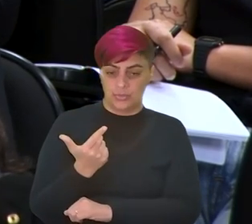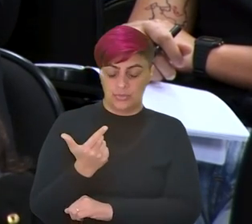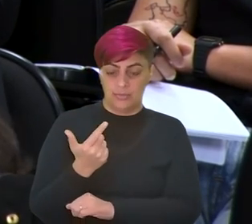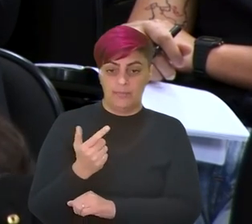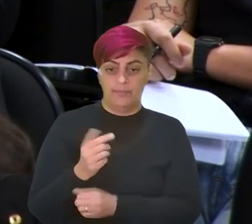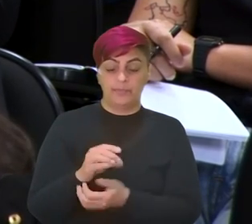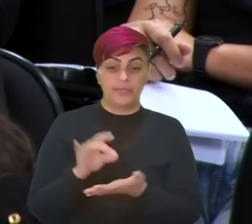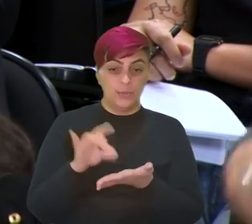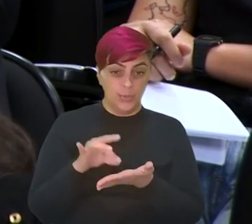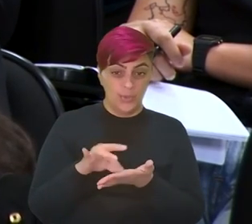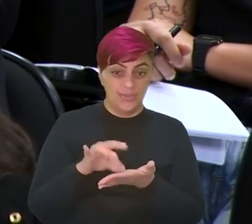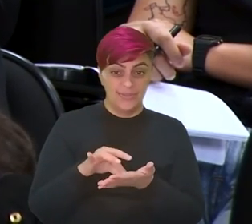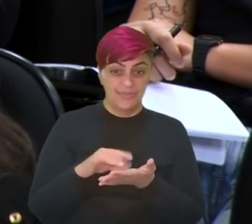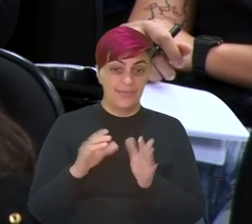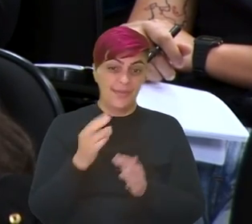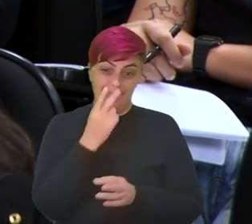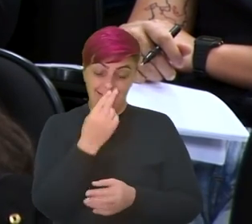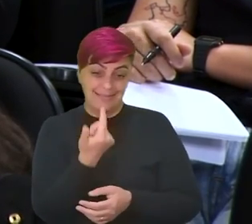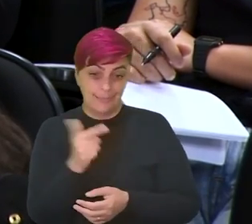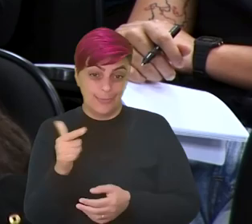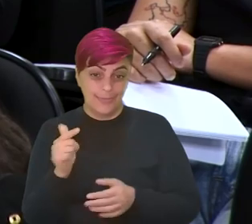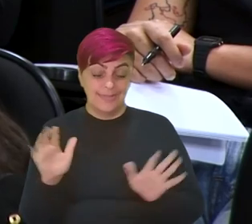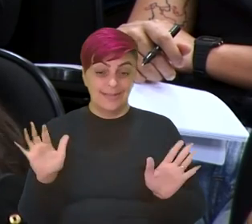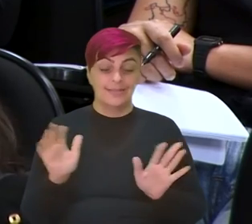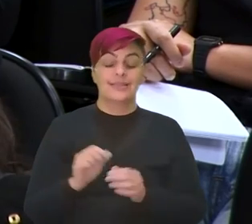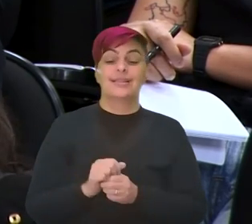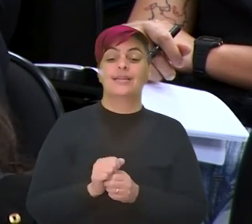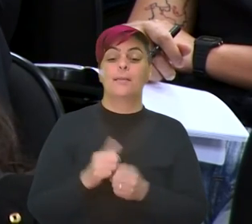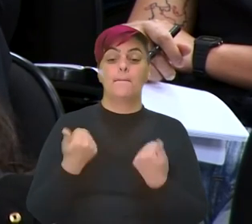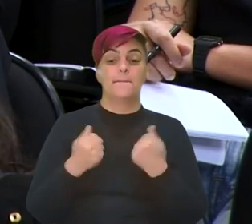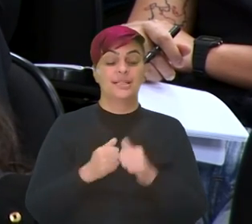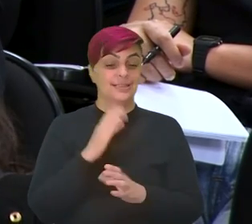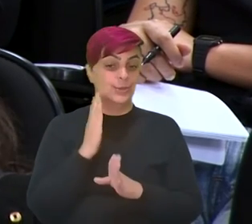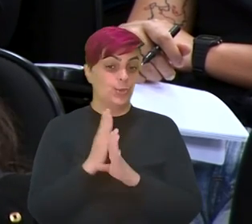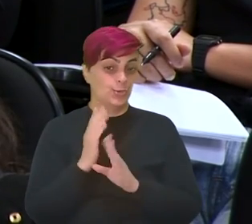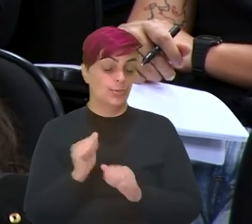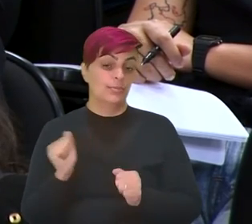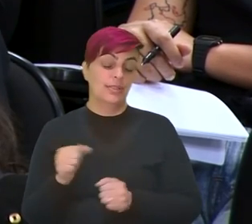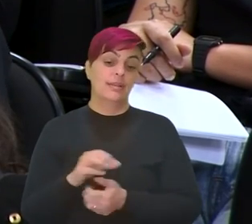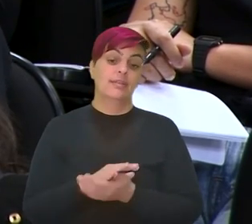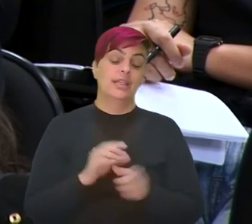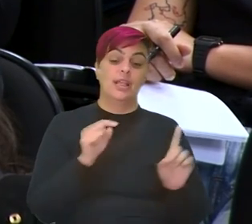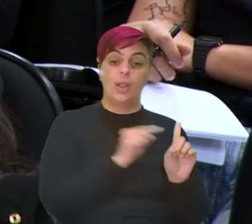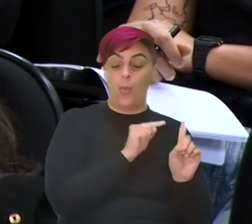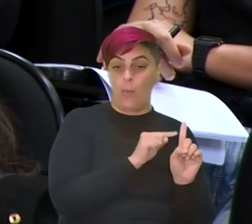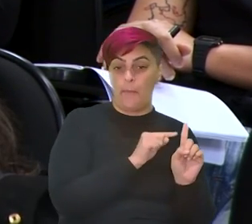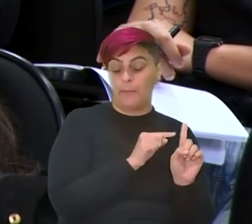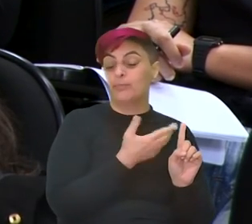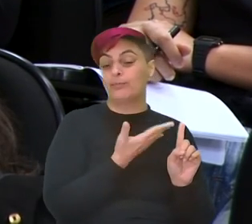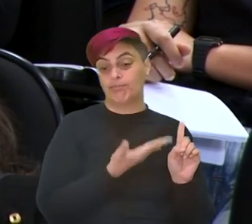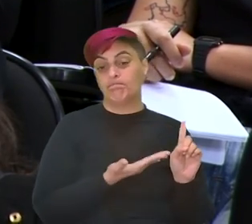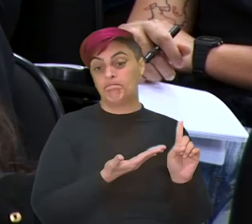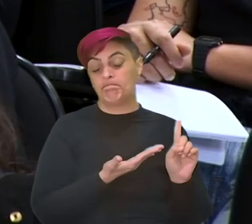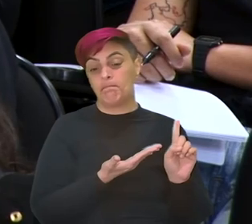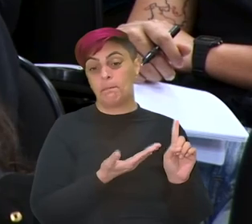Os fatos etnográficos, eles não existem, aparentemente. É preciso que se descubra, e o Malinowski talvez